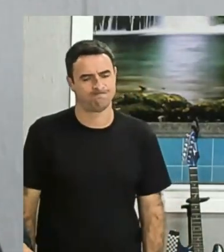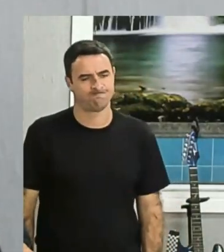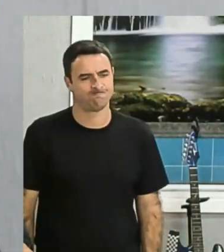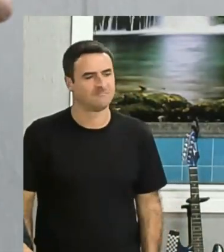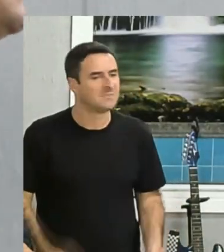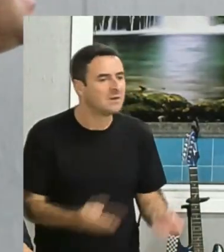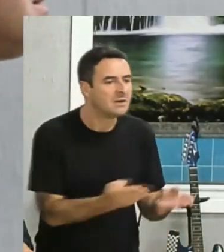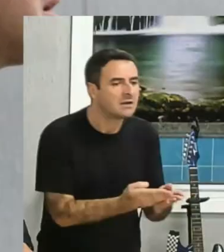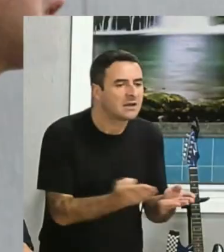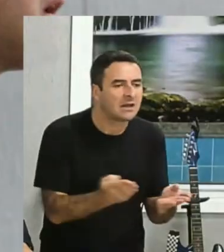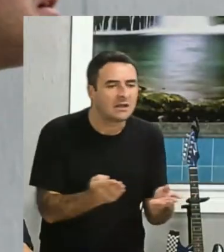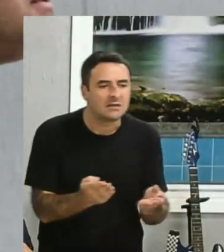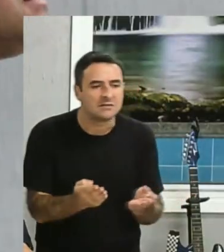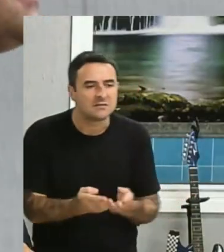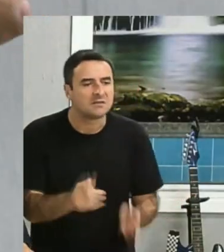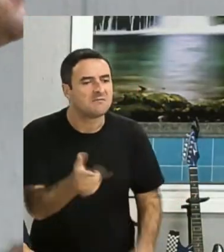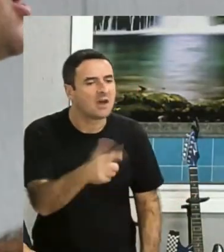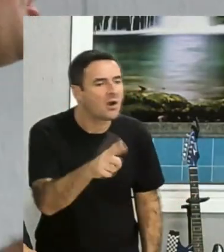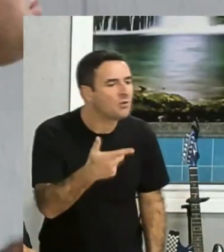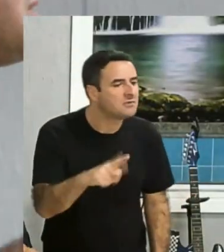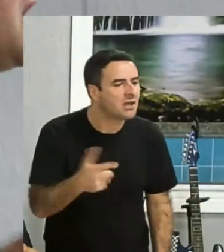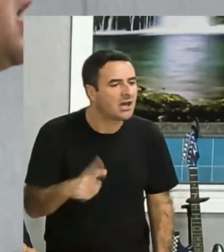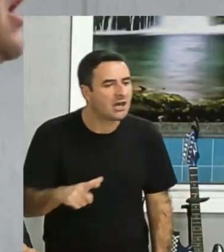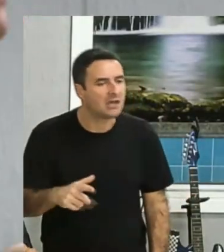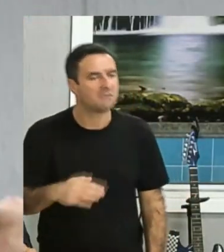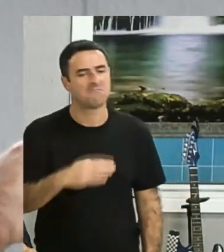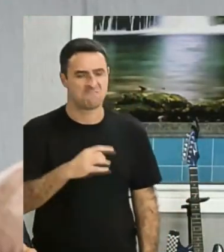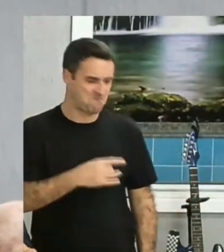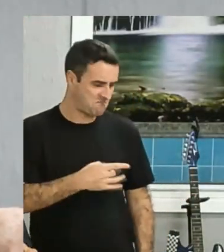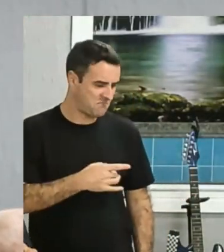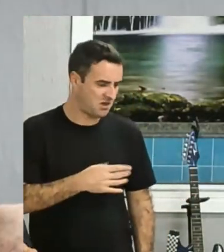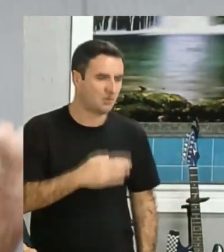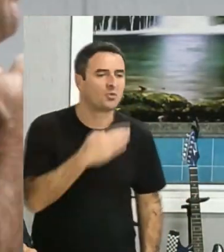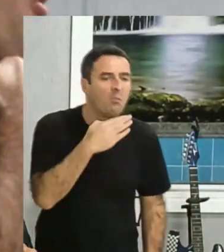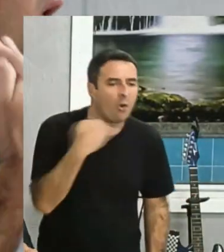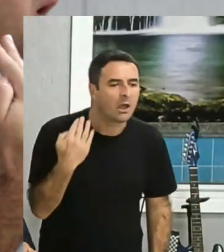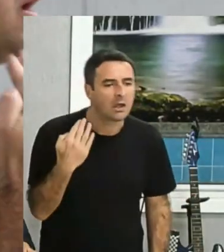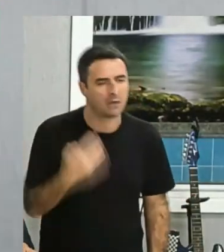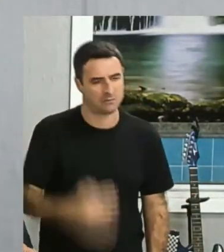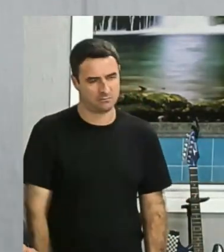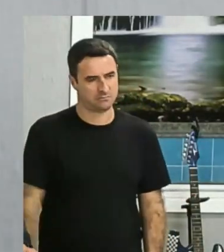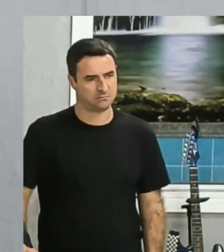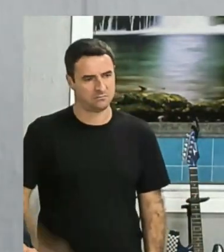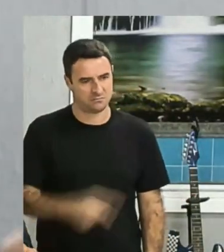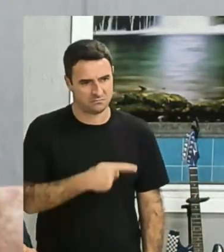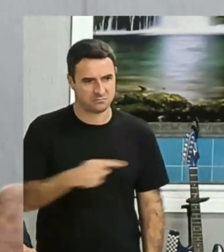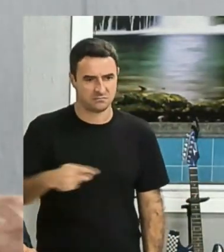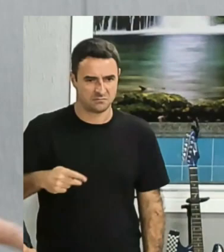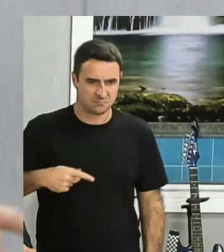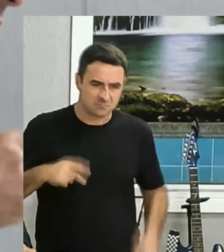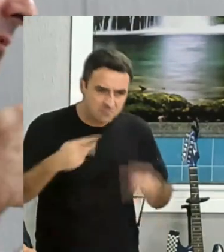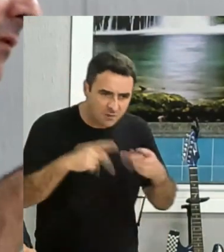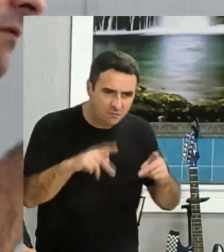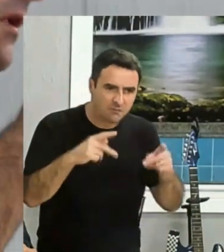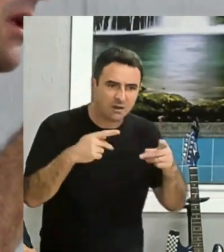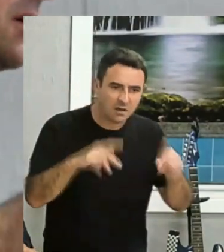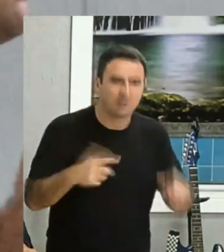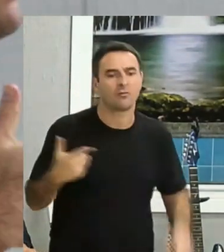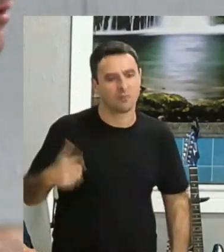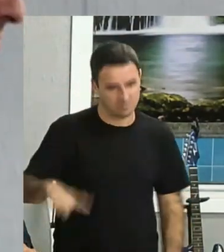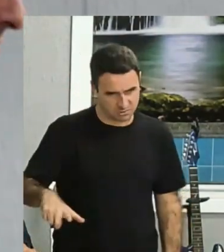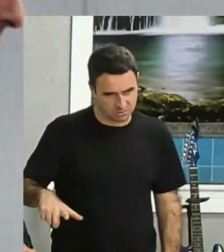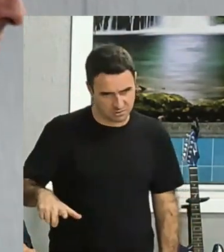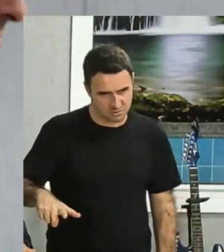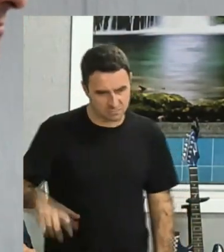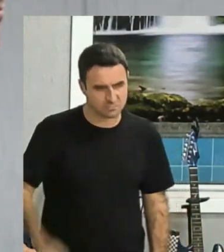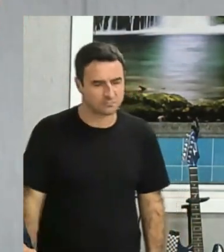Crente não tem medo de morrer. Eu já falei aqui algumas vezes, né? Vou repetir, me permitam. Pastor Godoy